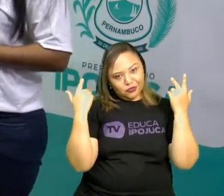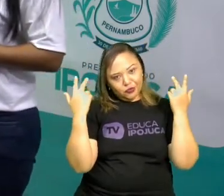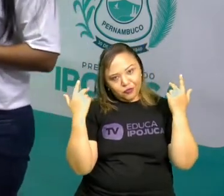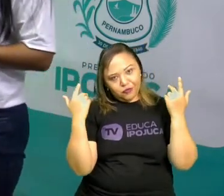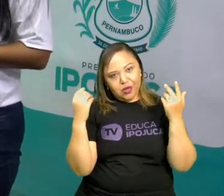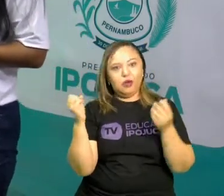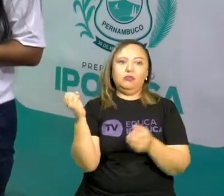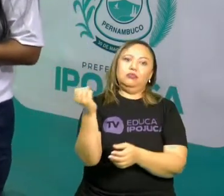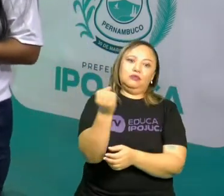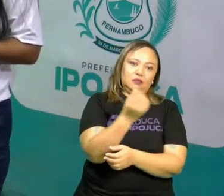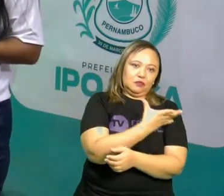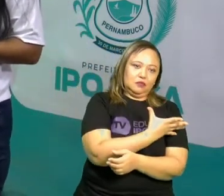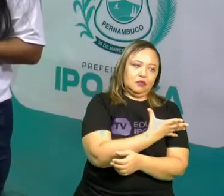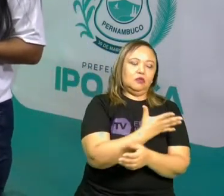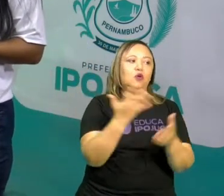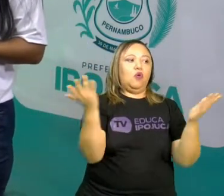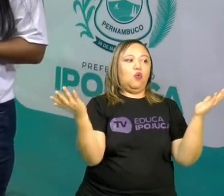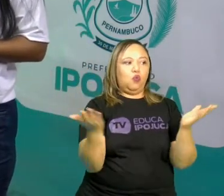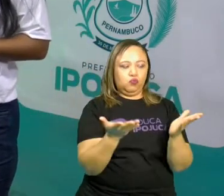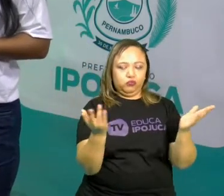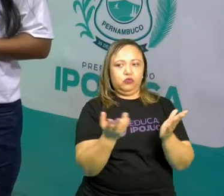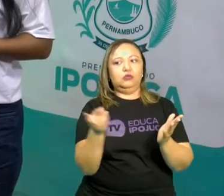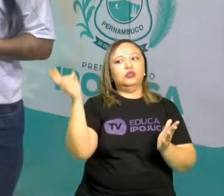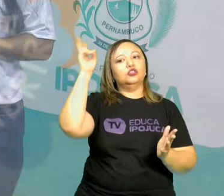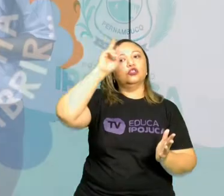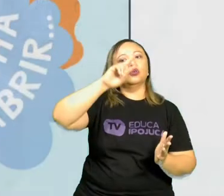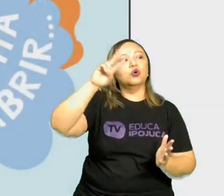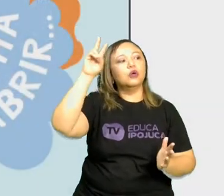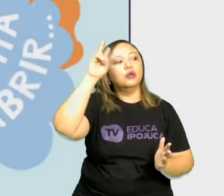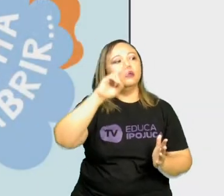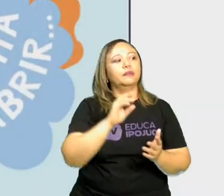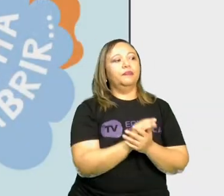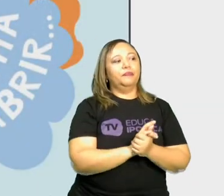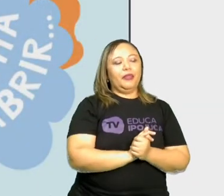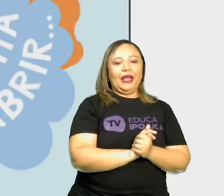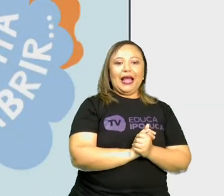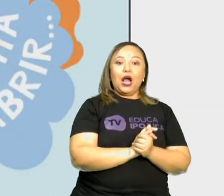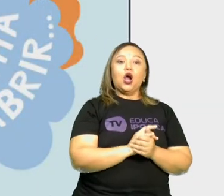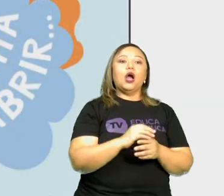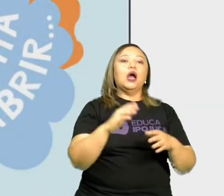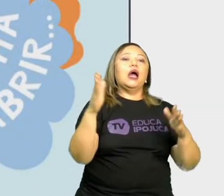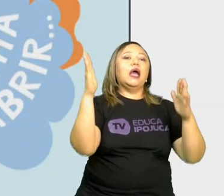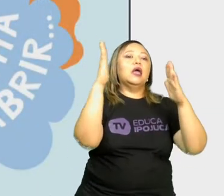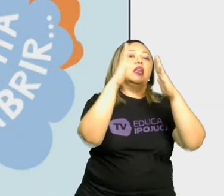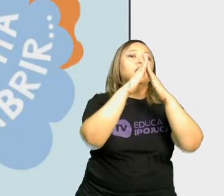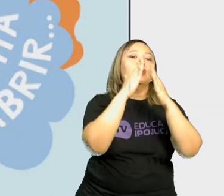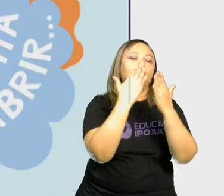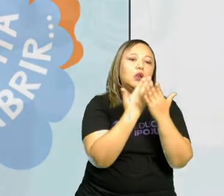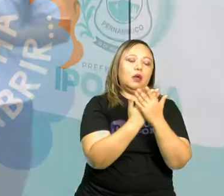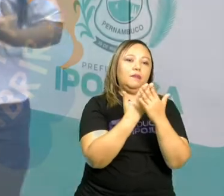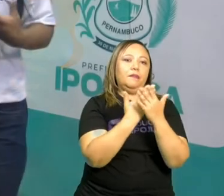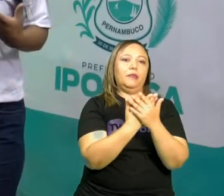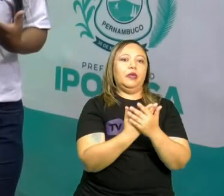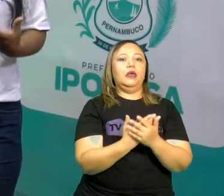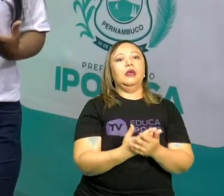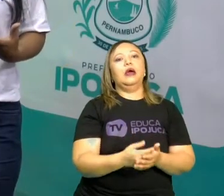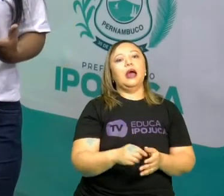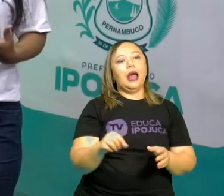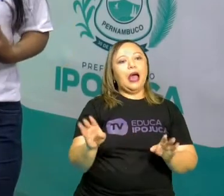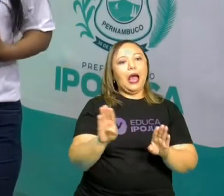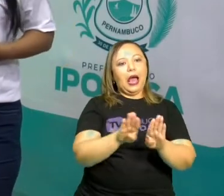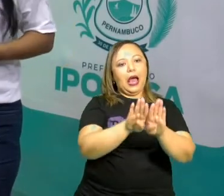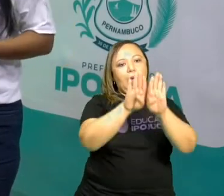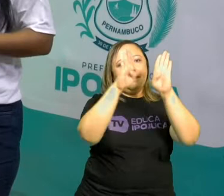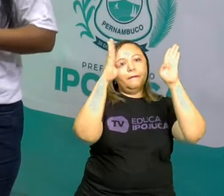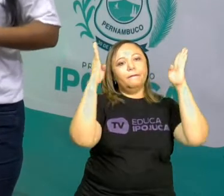aula de hoje a tia trouxe essa historinha aqui, ó. Quando a minha escola abrir. Quem fez essa